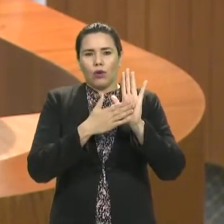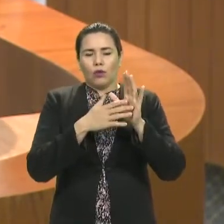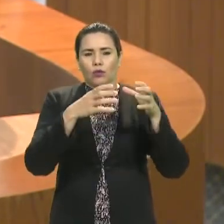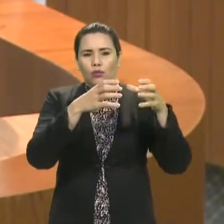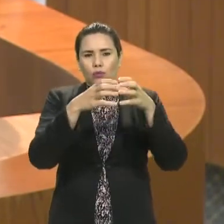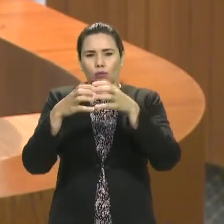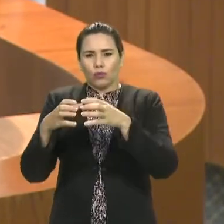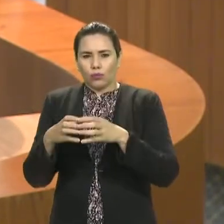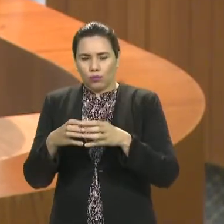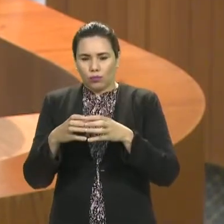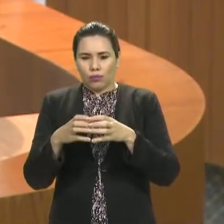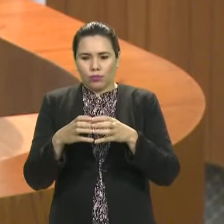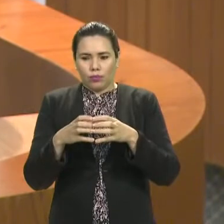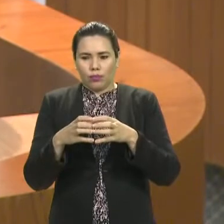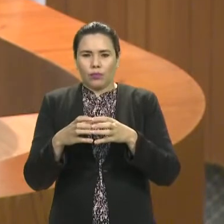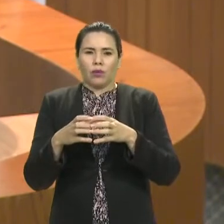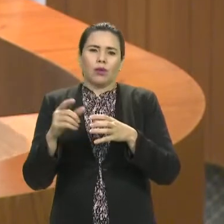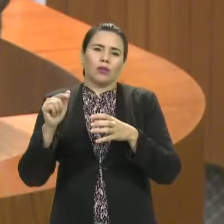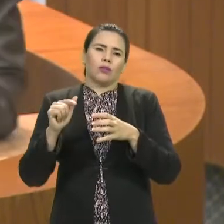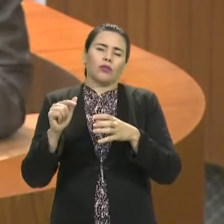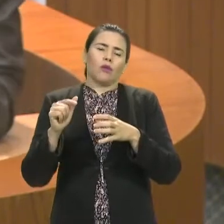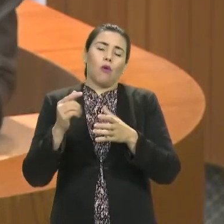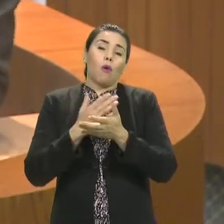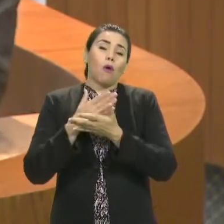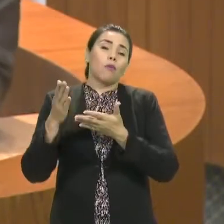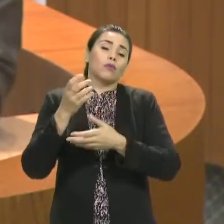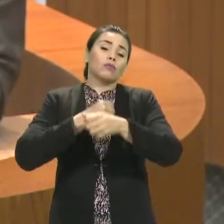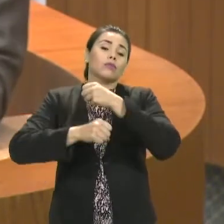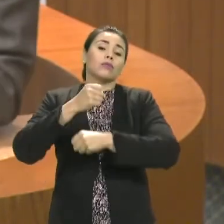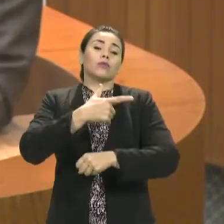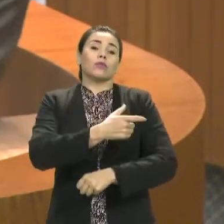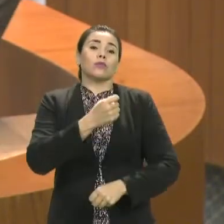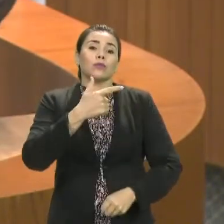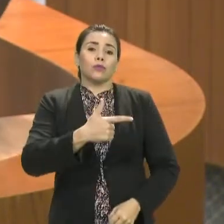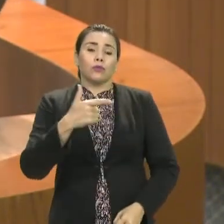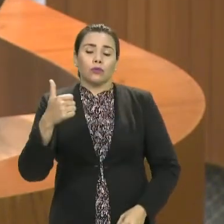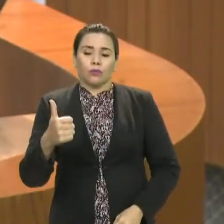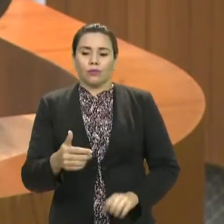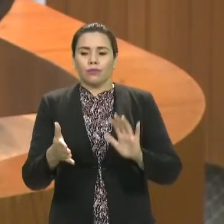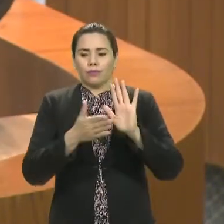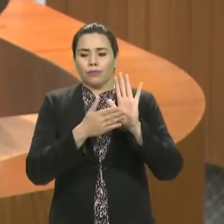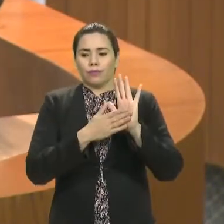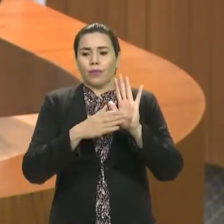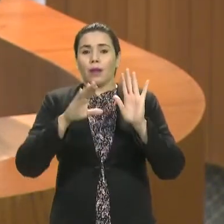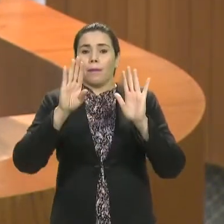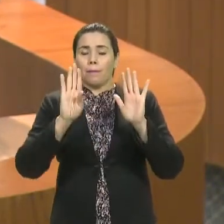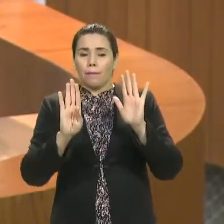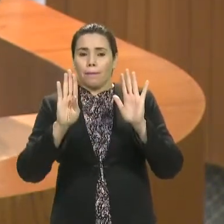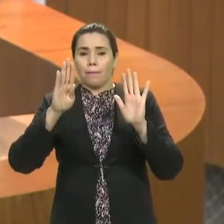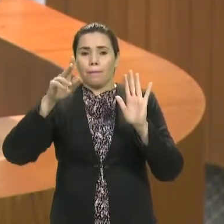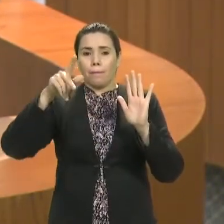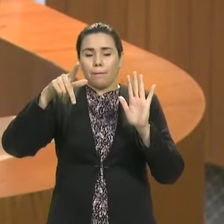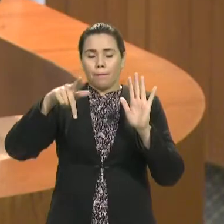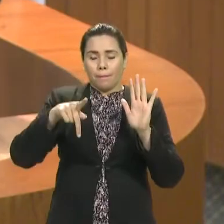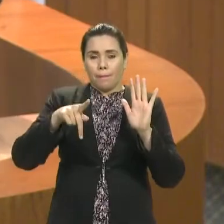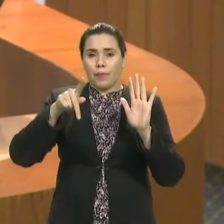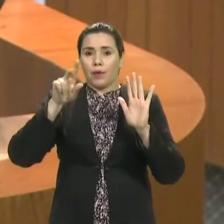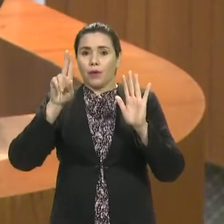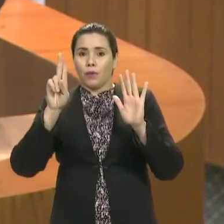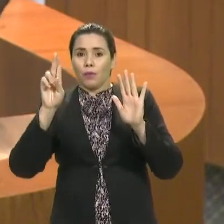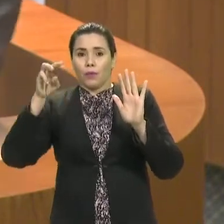2021. Bloco Parlamentar Unidos pelo Maranhão, com 24